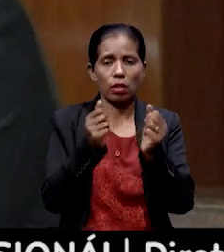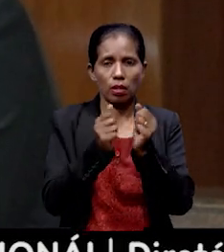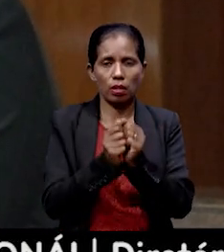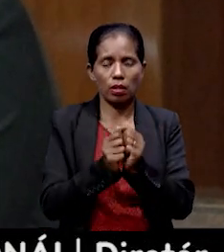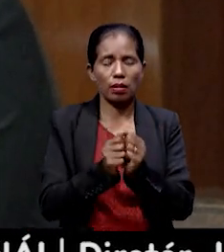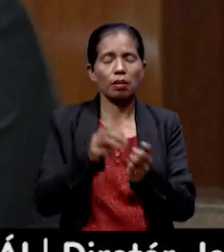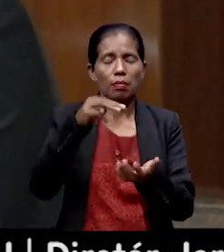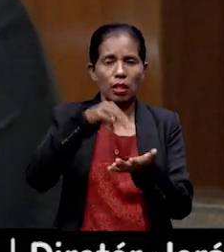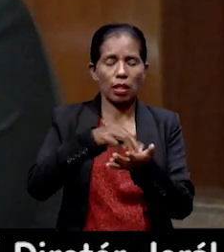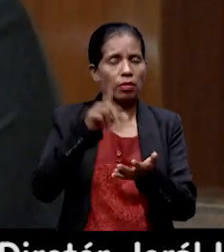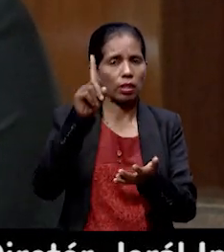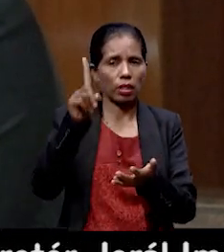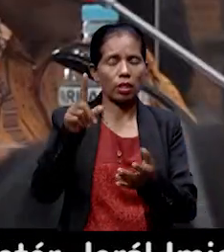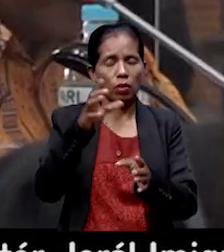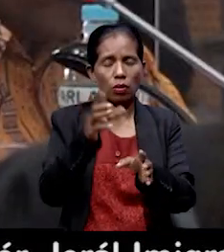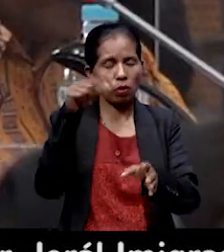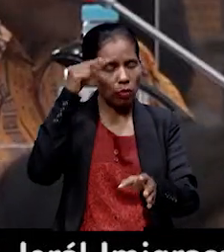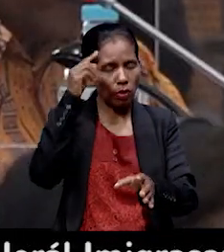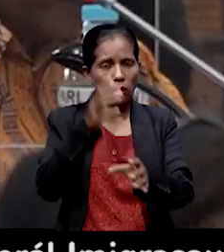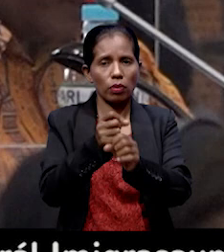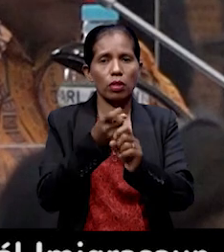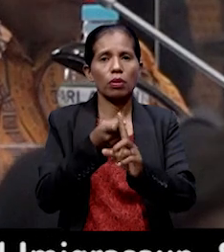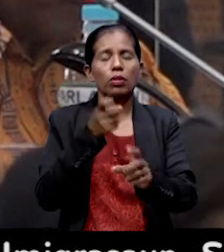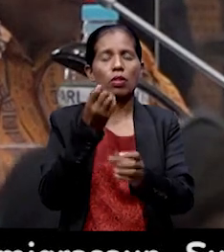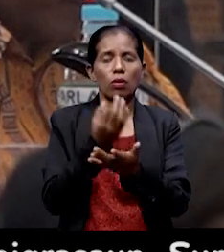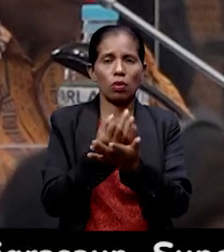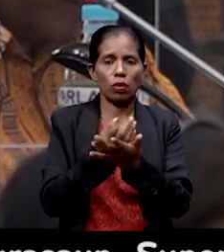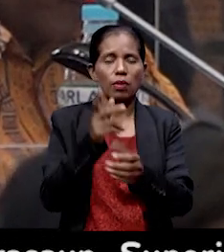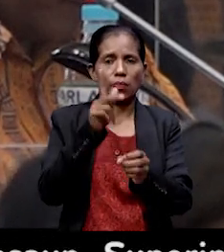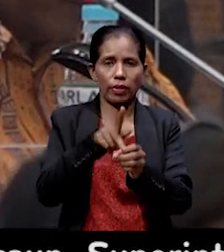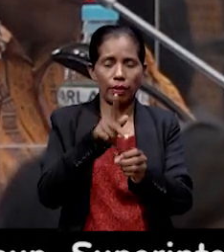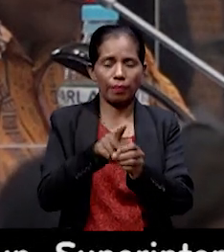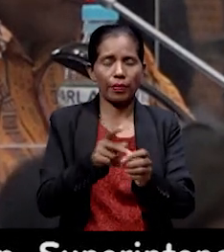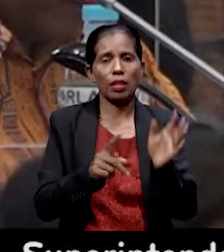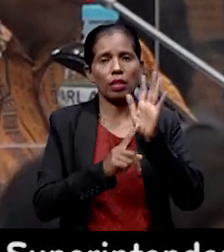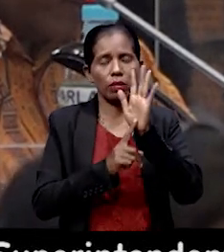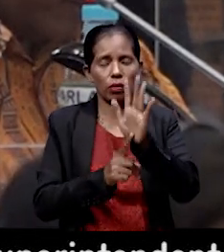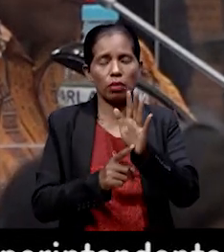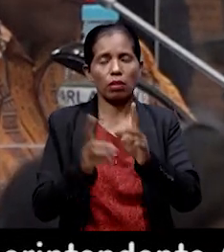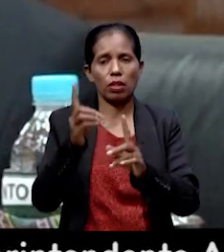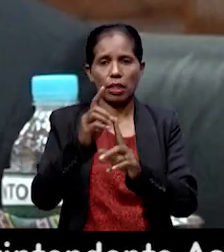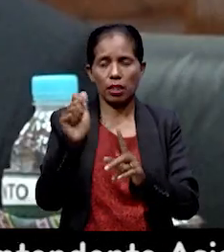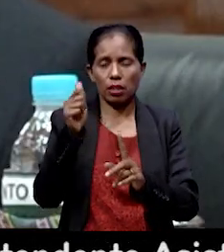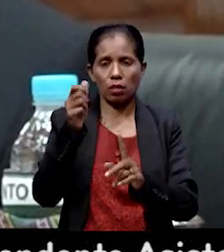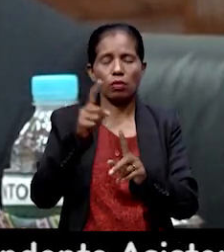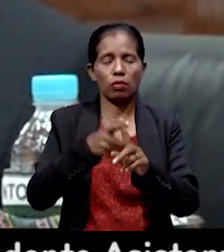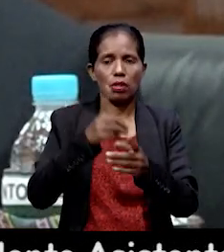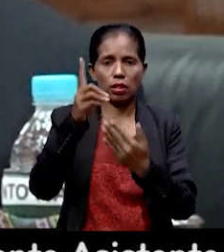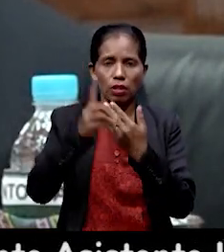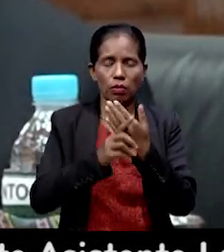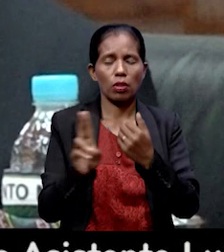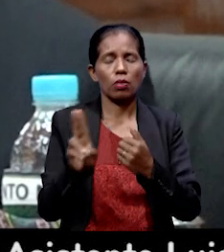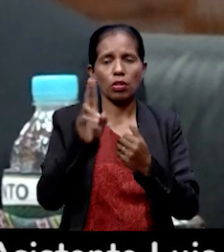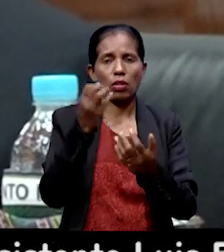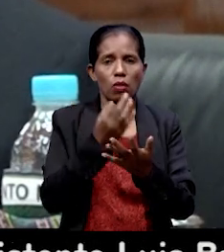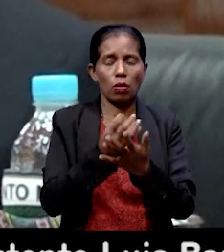ida resin ma governo foti husi fundo petrolífero. Tuir portal Transparência toloron sa nulu fulan dezembro ne execução